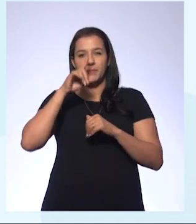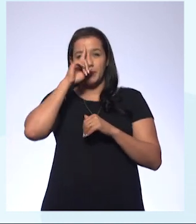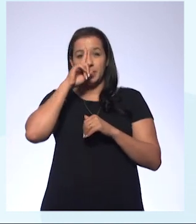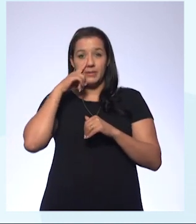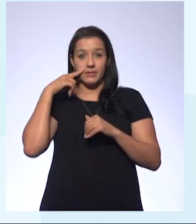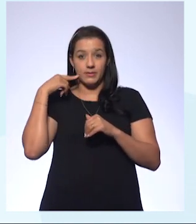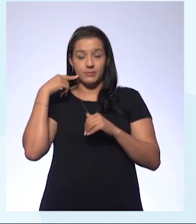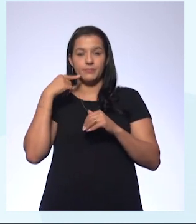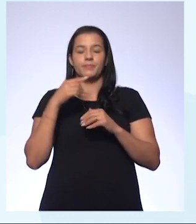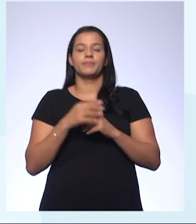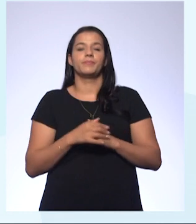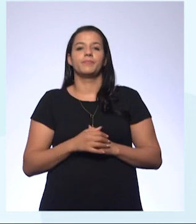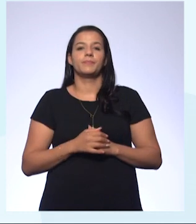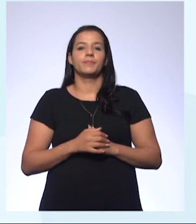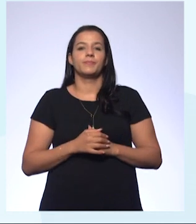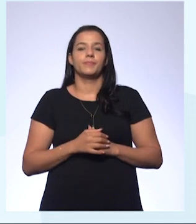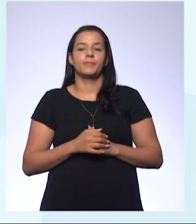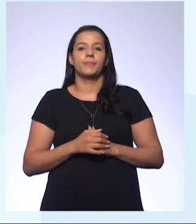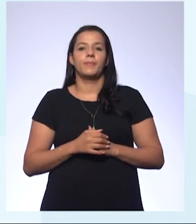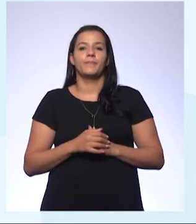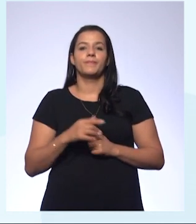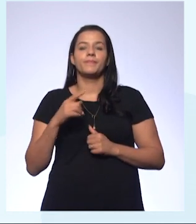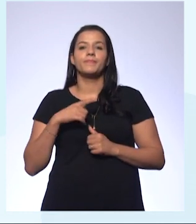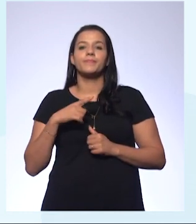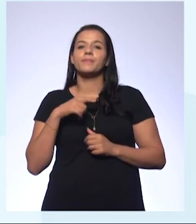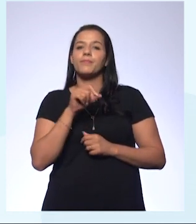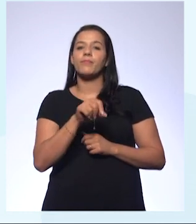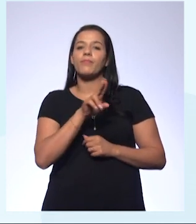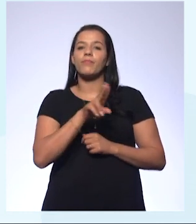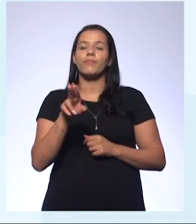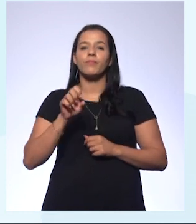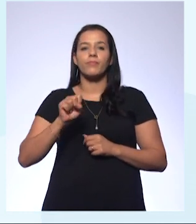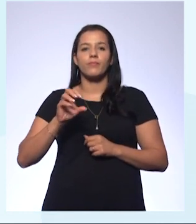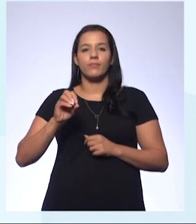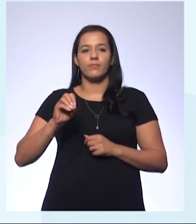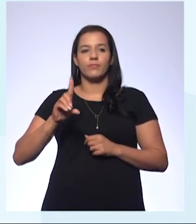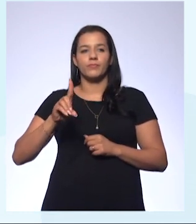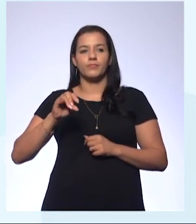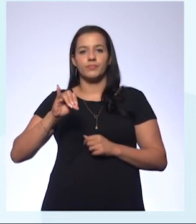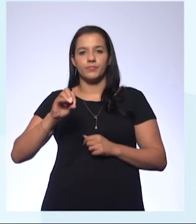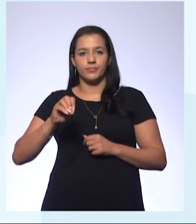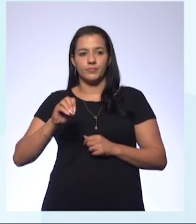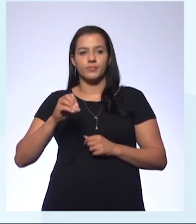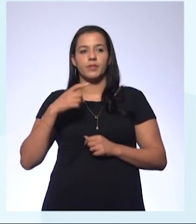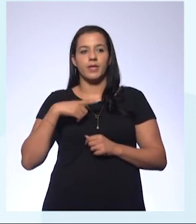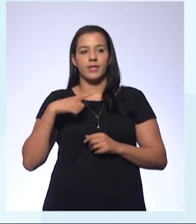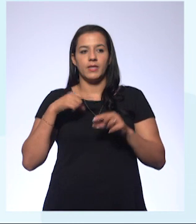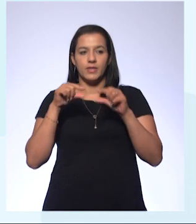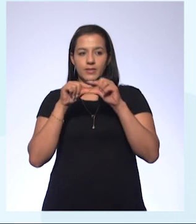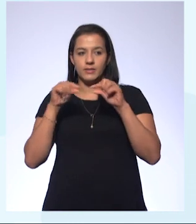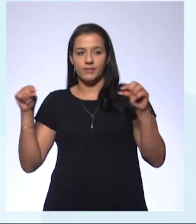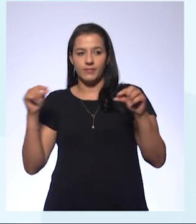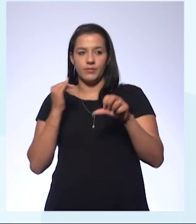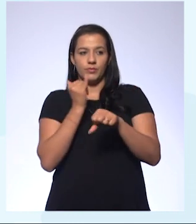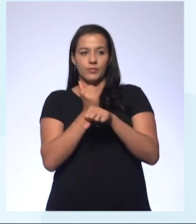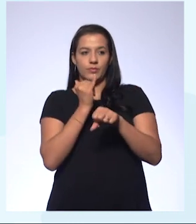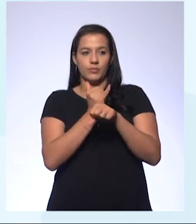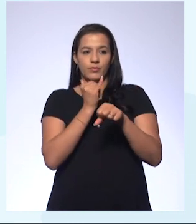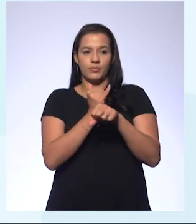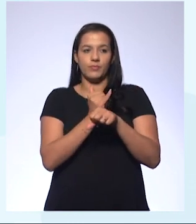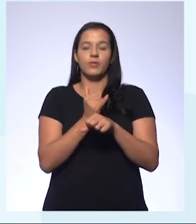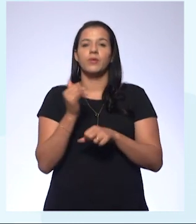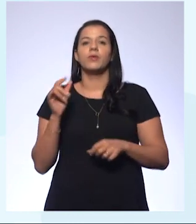tem um fiozinho metálico encostando nessa chama, e dessa parte para cima, a chama tem uma cor diferente,